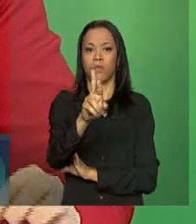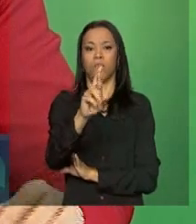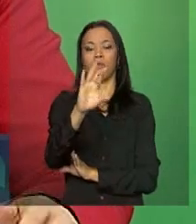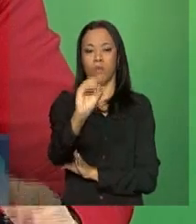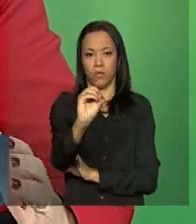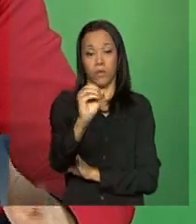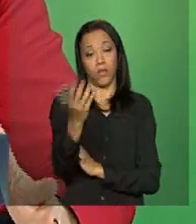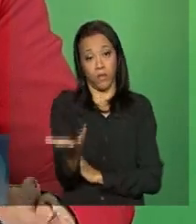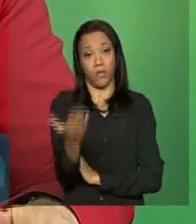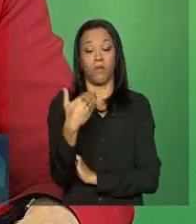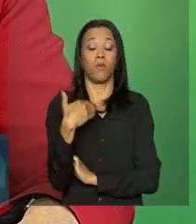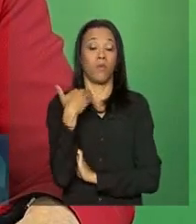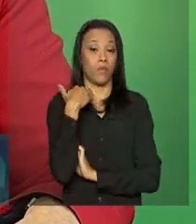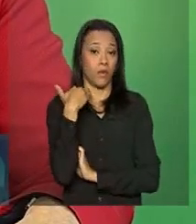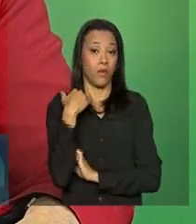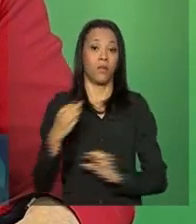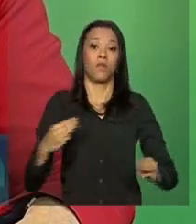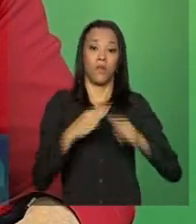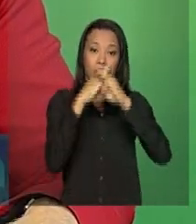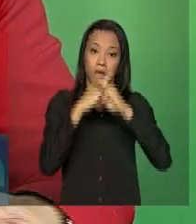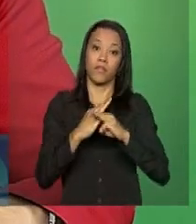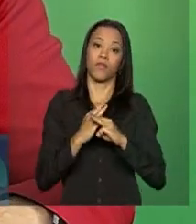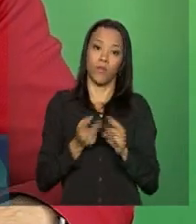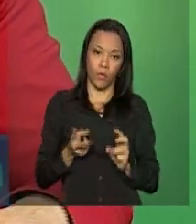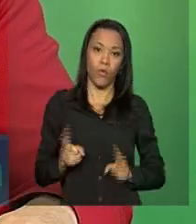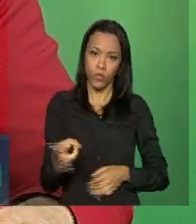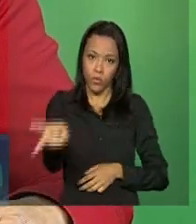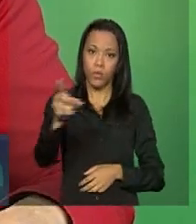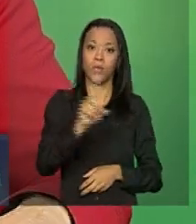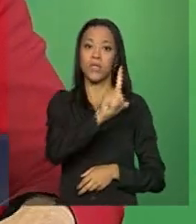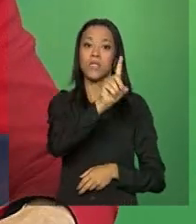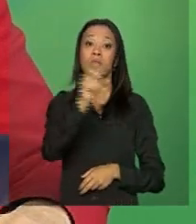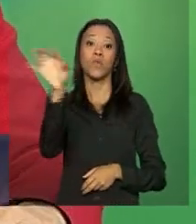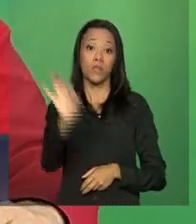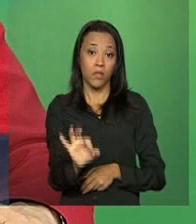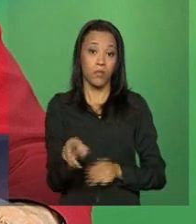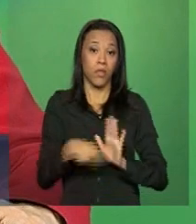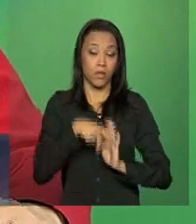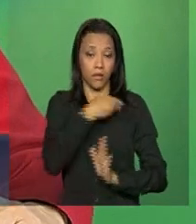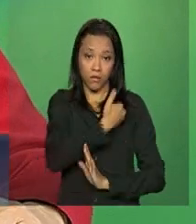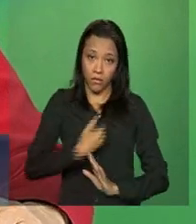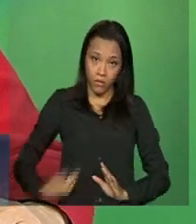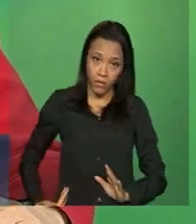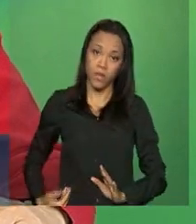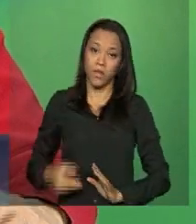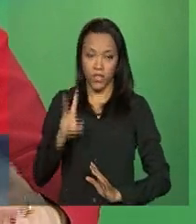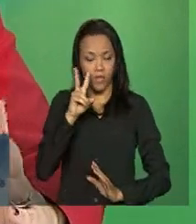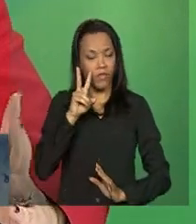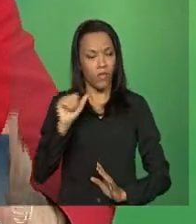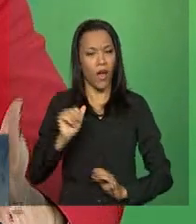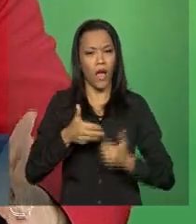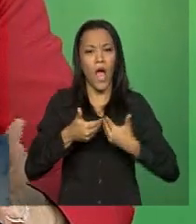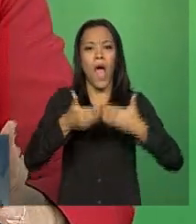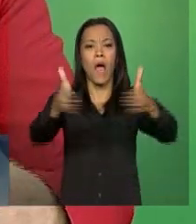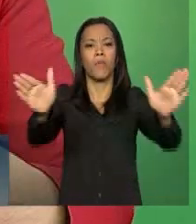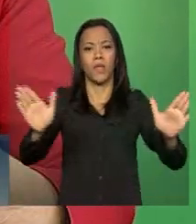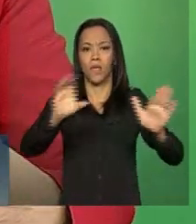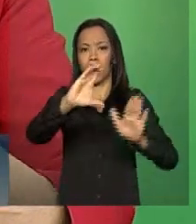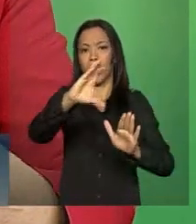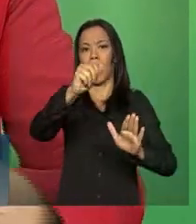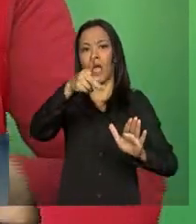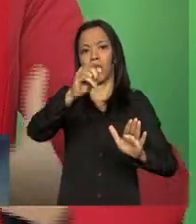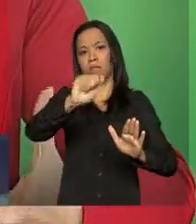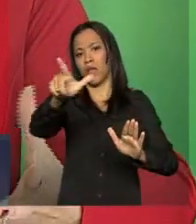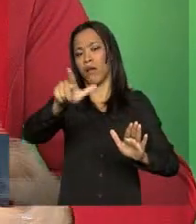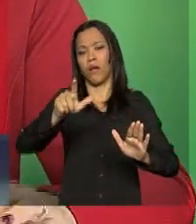100% pública, e vamos estudar a possibilidade de fazer abertura de capital de toda a parte, de